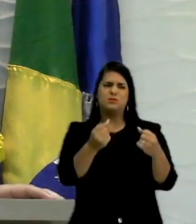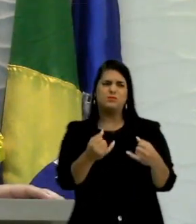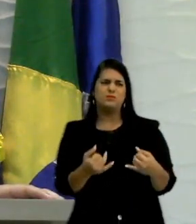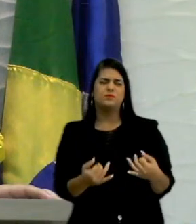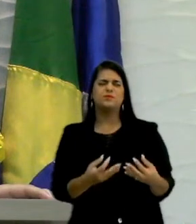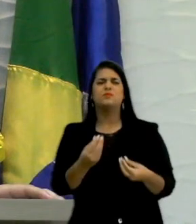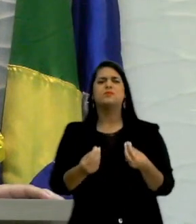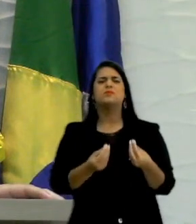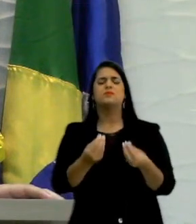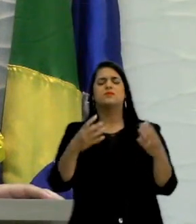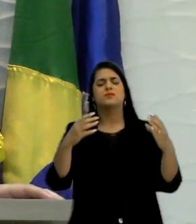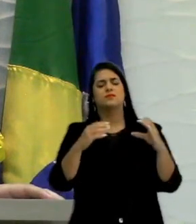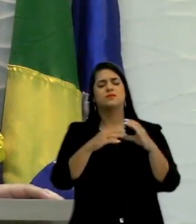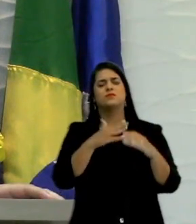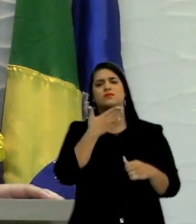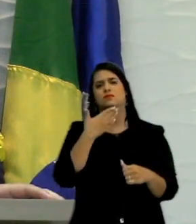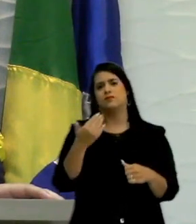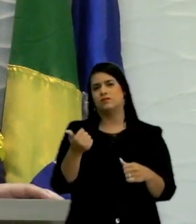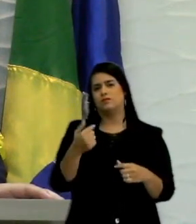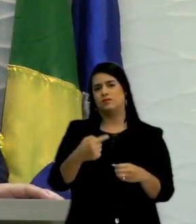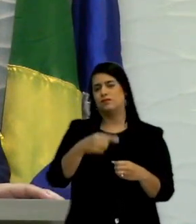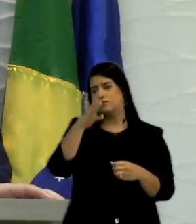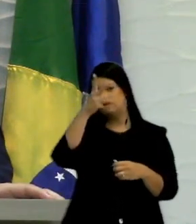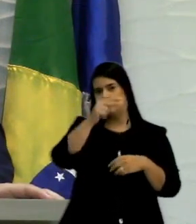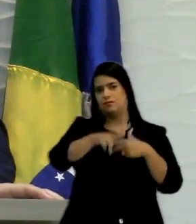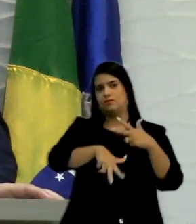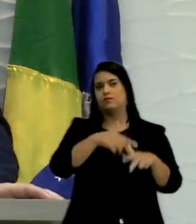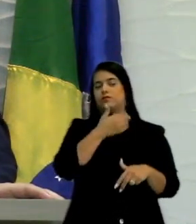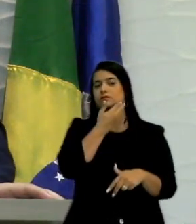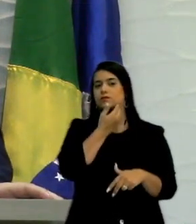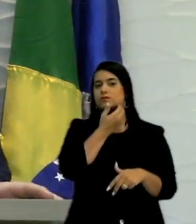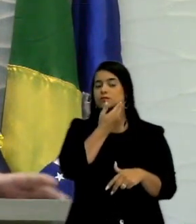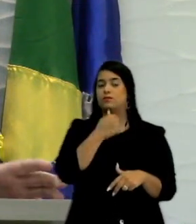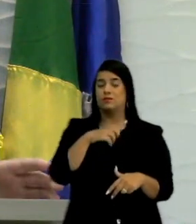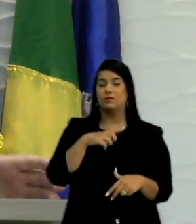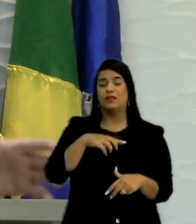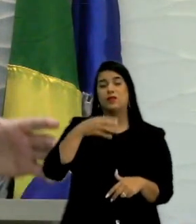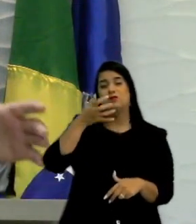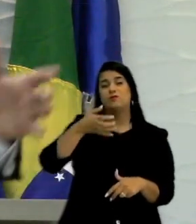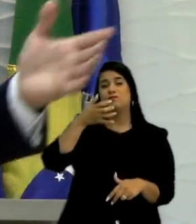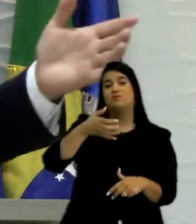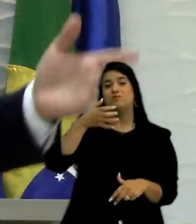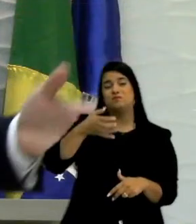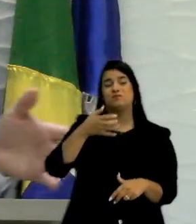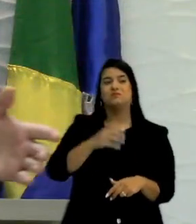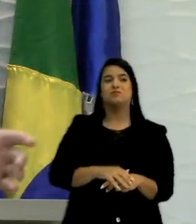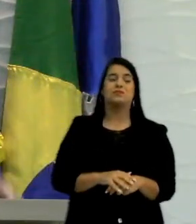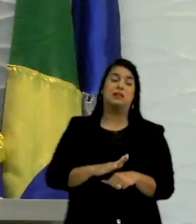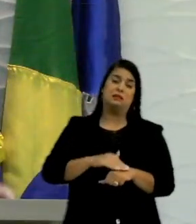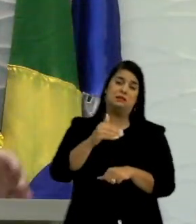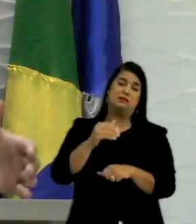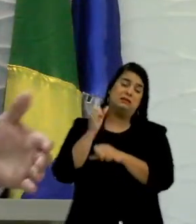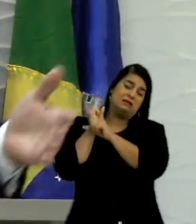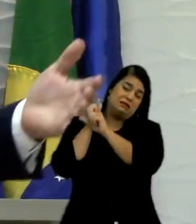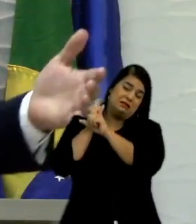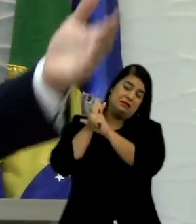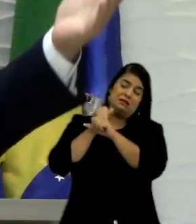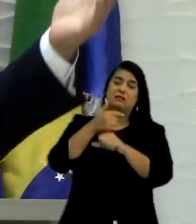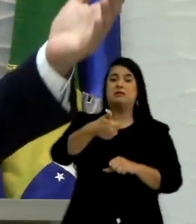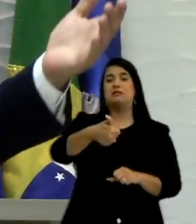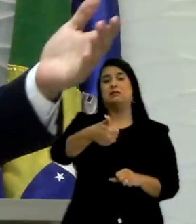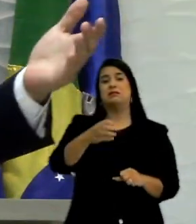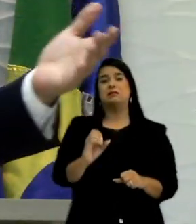Compesa precisava melhorar em São Bento do Una. Aqui teve discurso dizendo faz mais de 10 anos que se fala na Compesa,